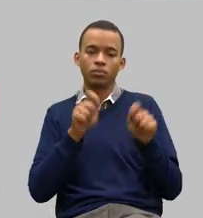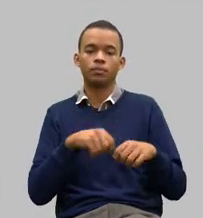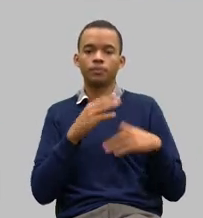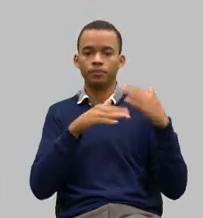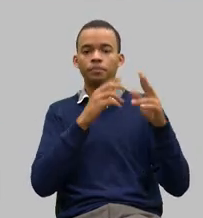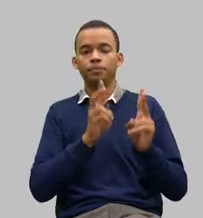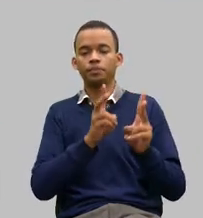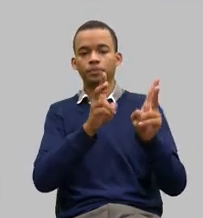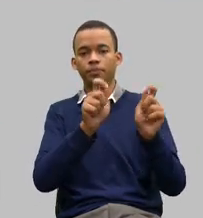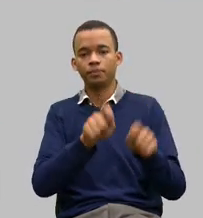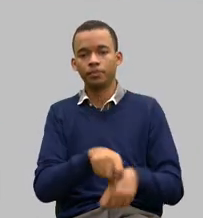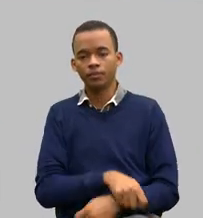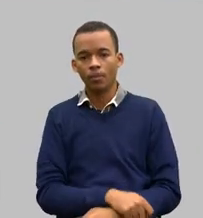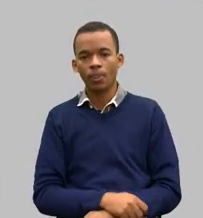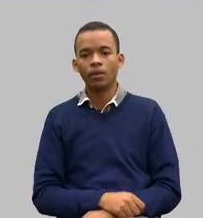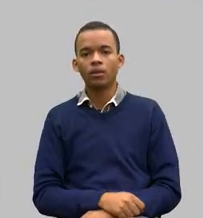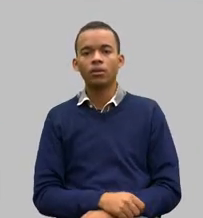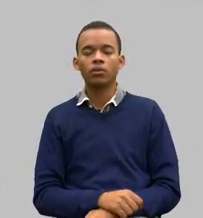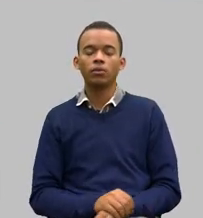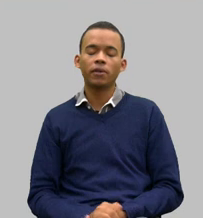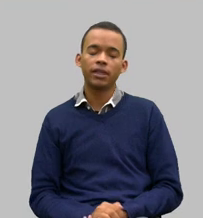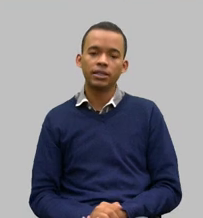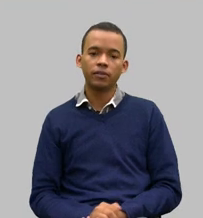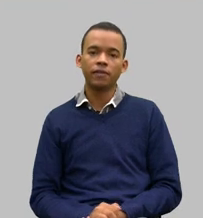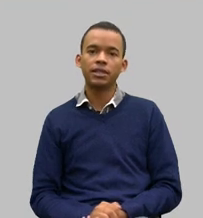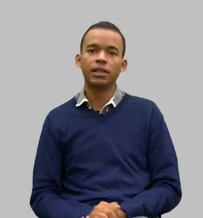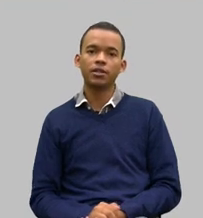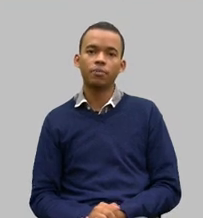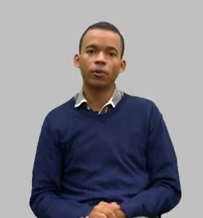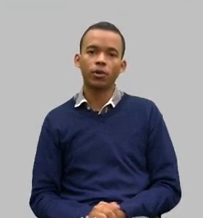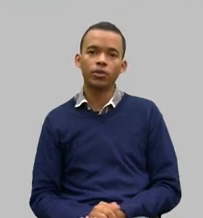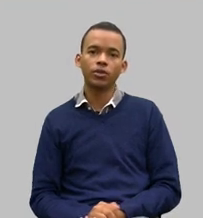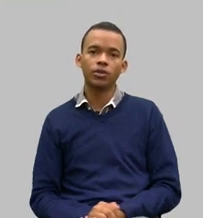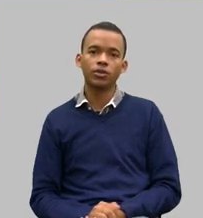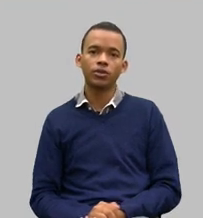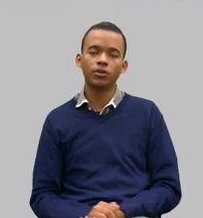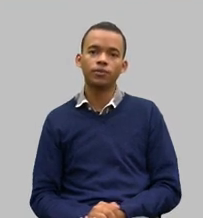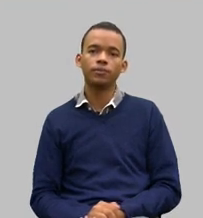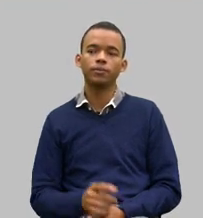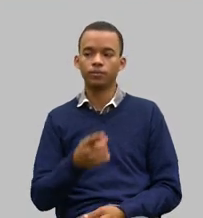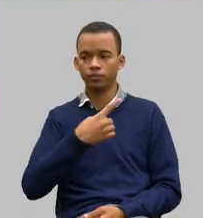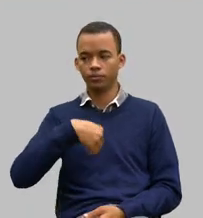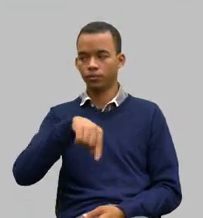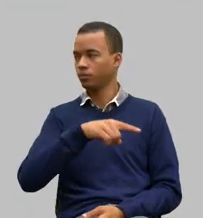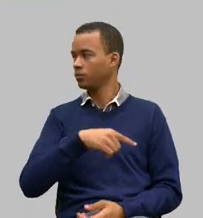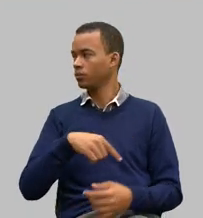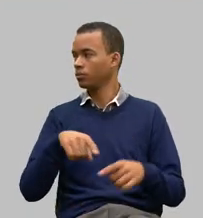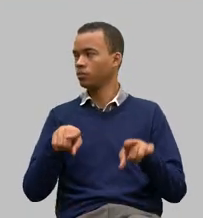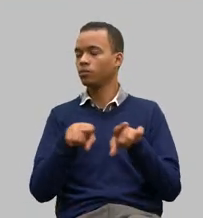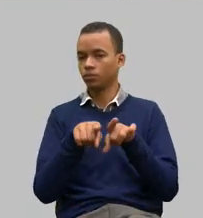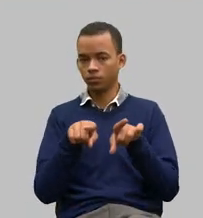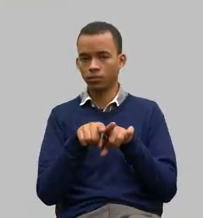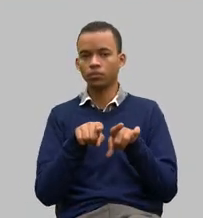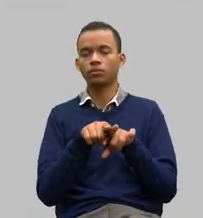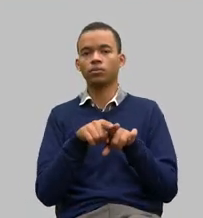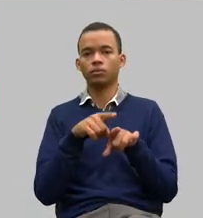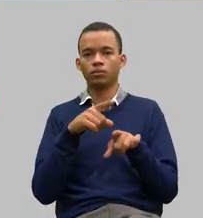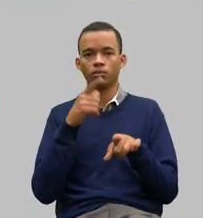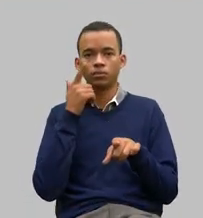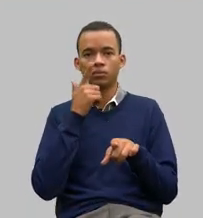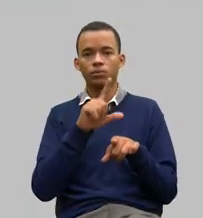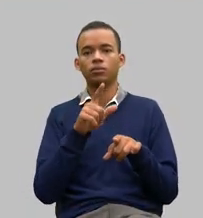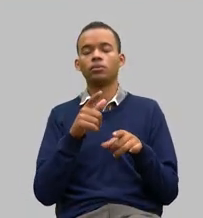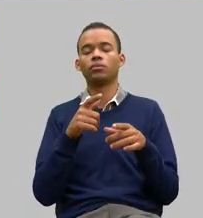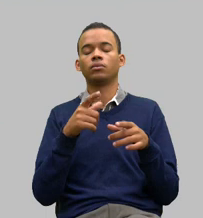presidência tendo em vista a organização dos trabalhos comunica aos parlamentares e aos convidados que os atos dessa reunião